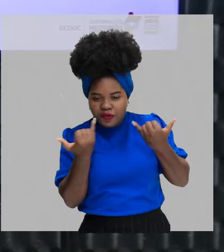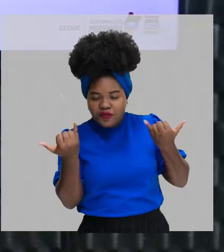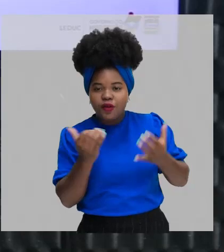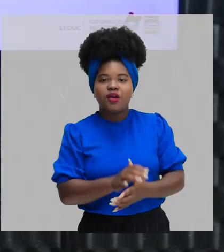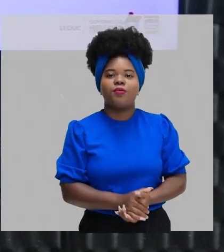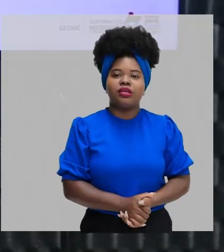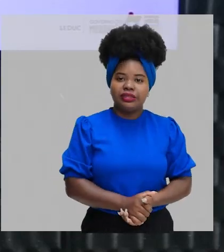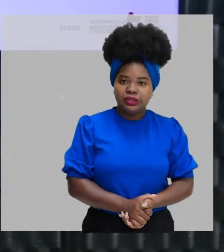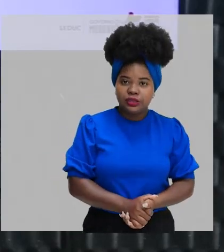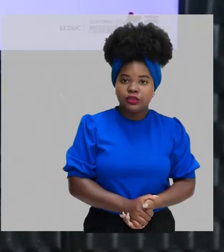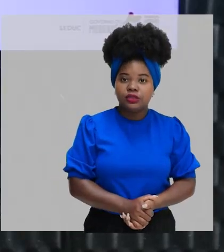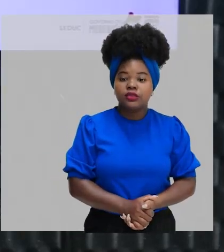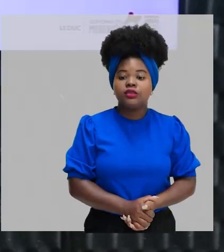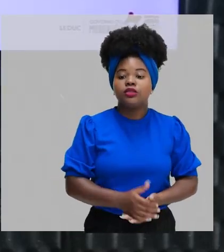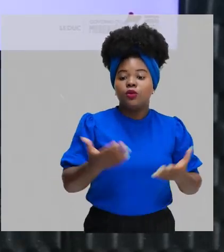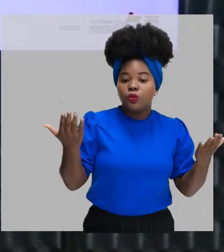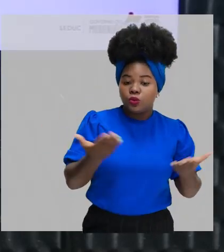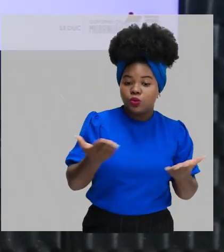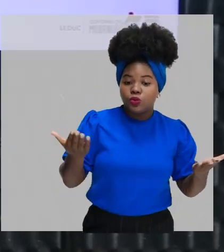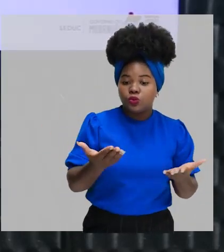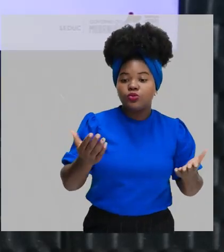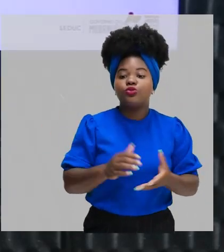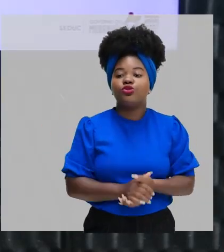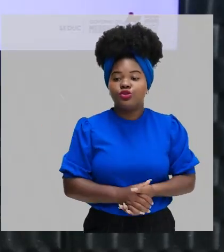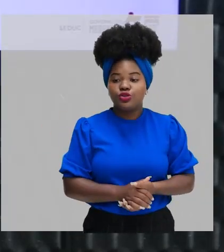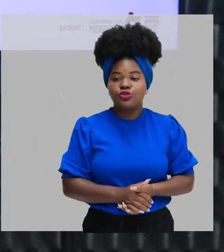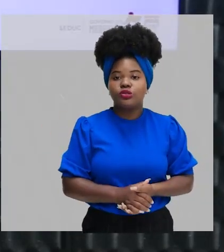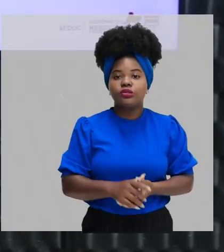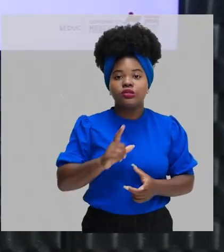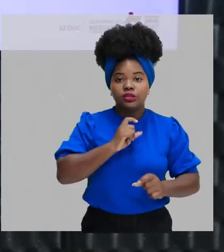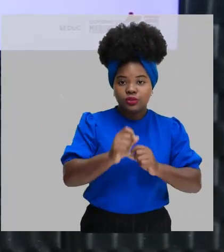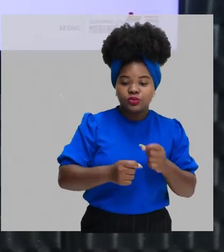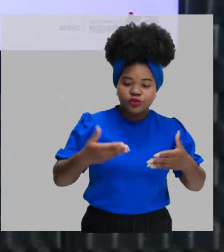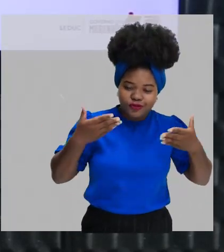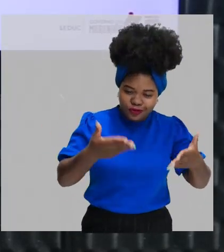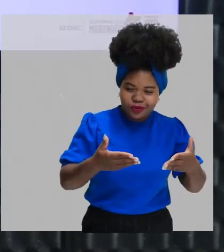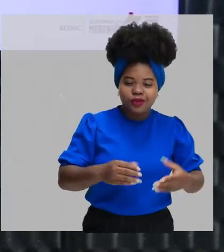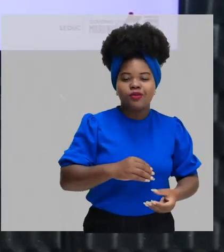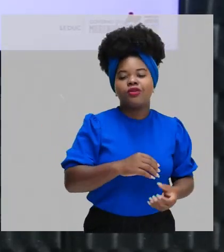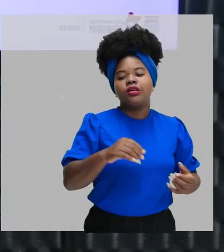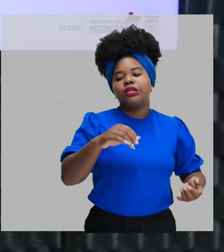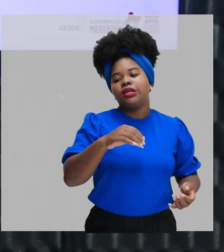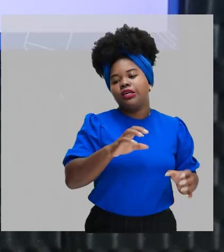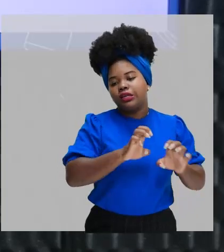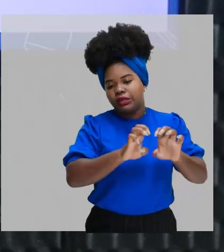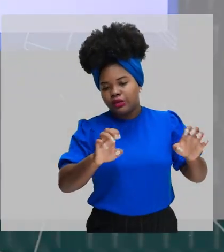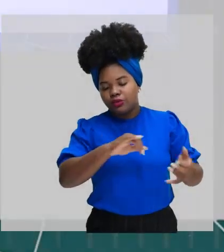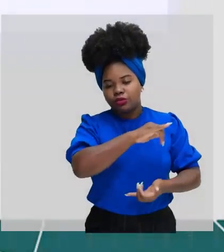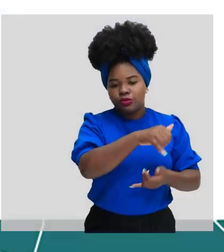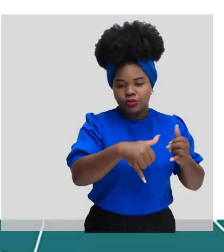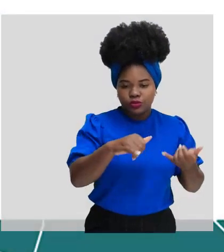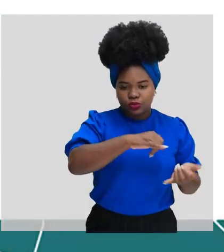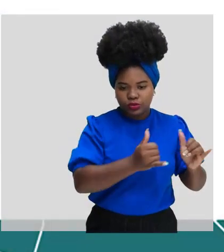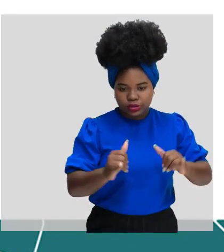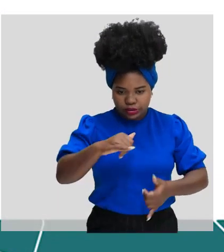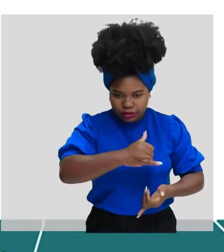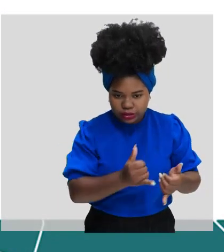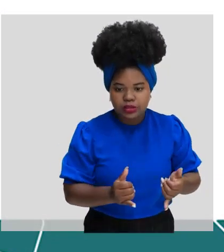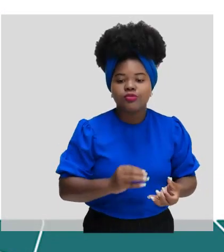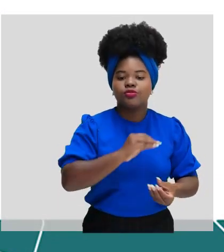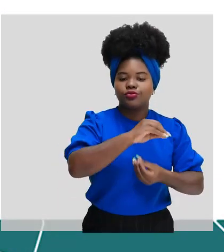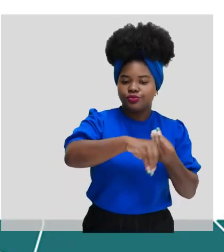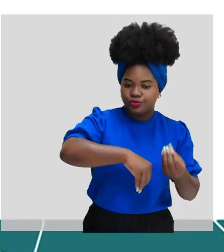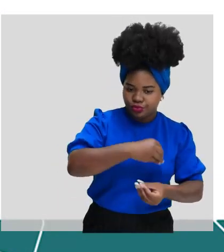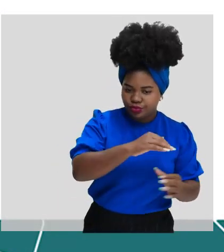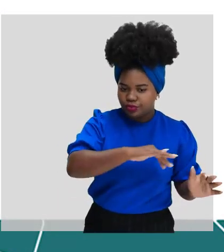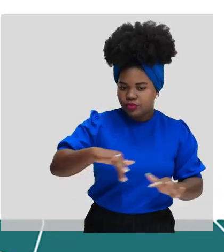informações, nós vamos trabalhar a estequiometria de uma reação. Na nossa aula, nós vamos trabalhar